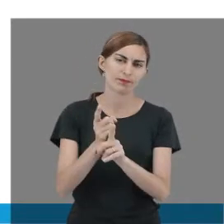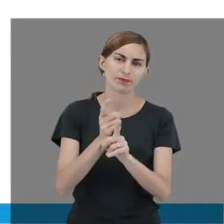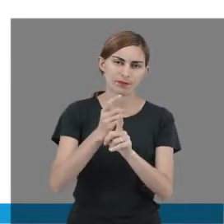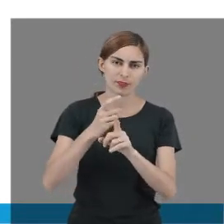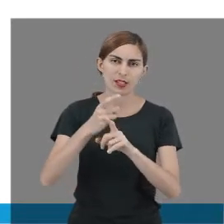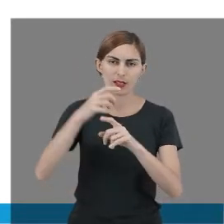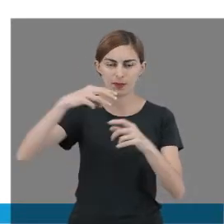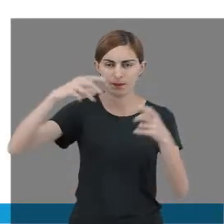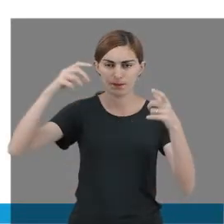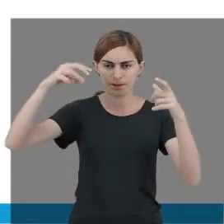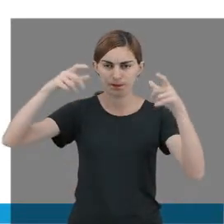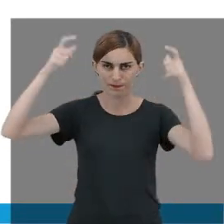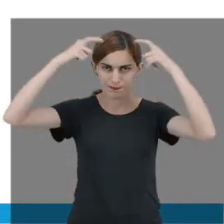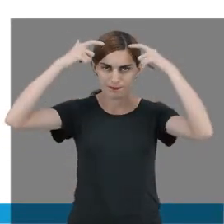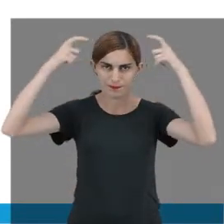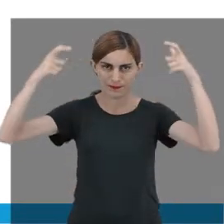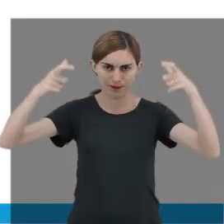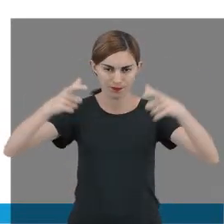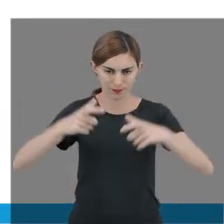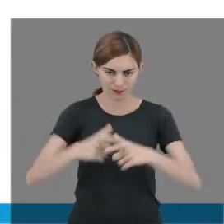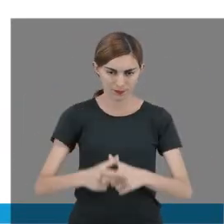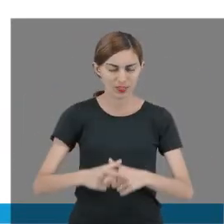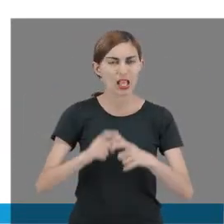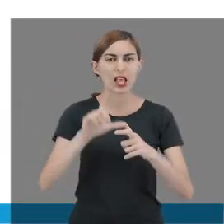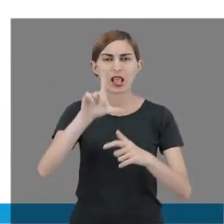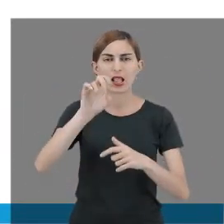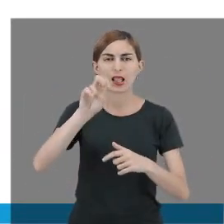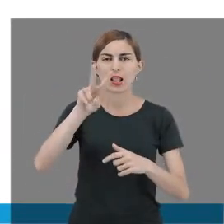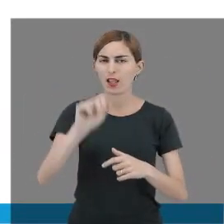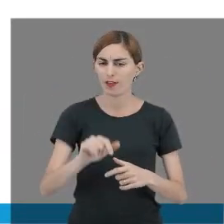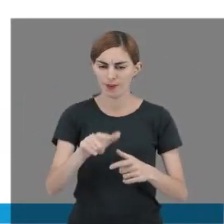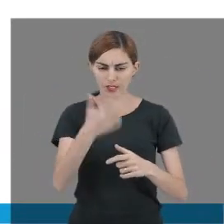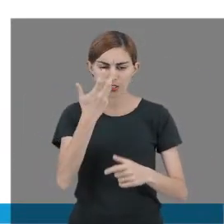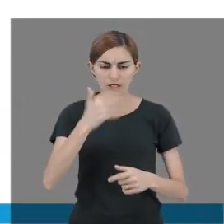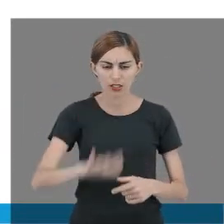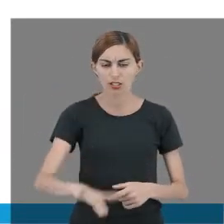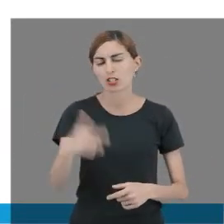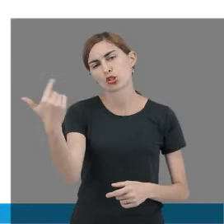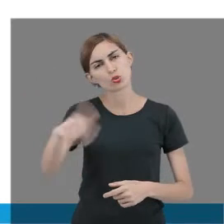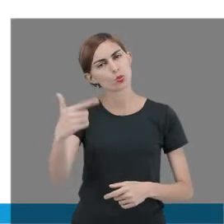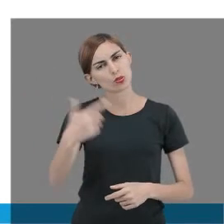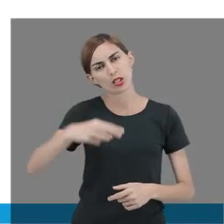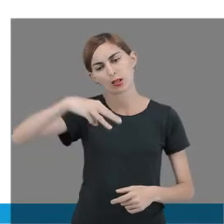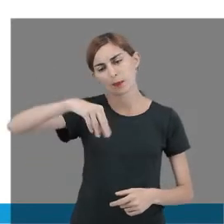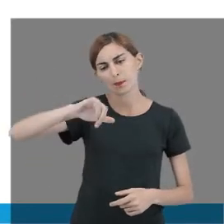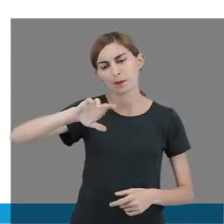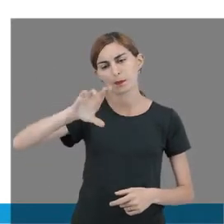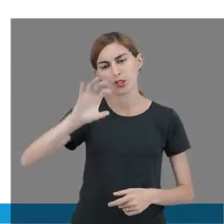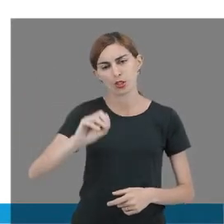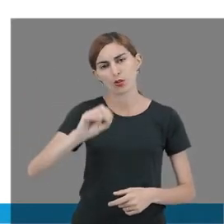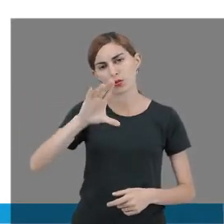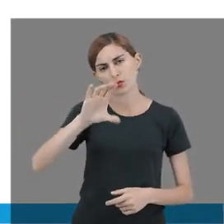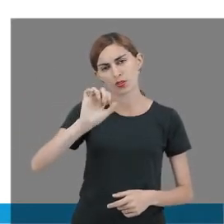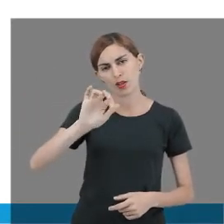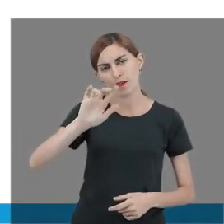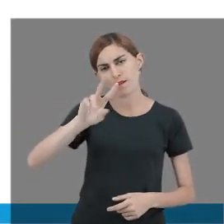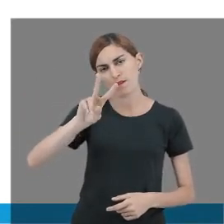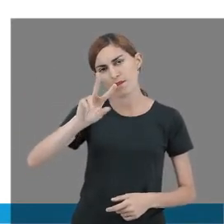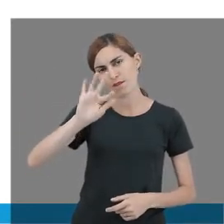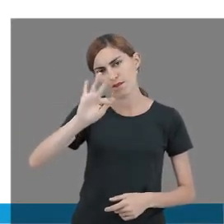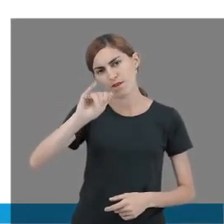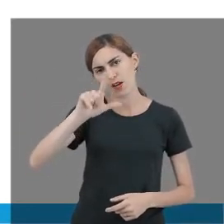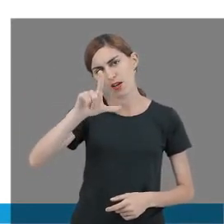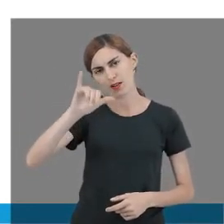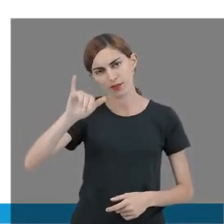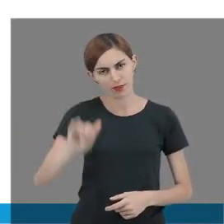microcefalia, talvez tenham casos leves em que a criança não tem microcefalia, que não tem as características tão típicas, que a gente não tem como estar